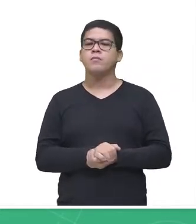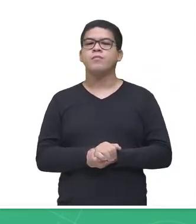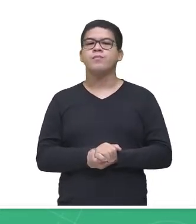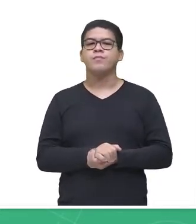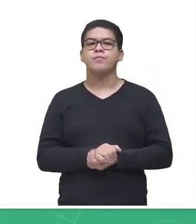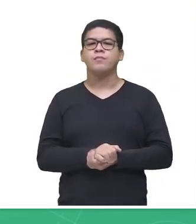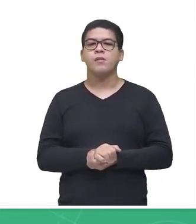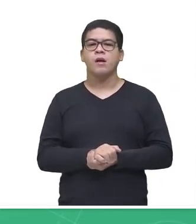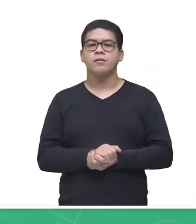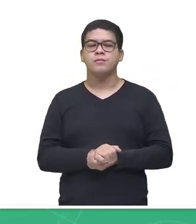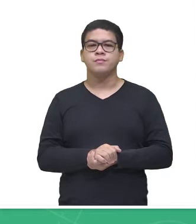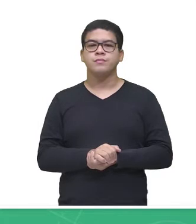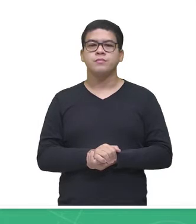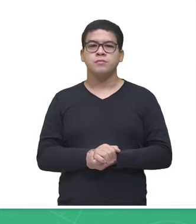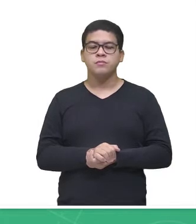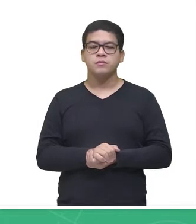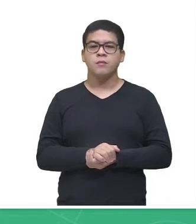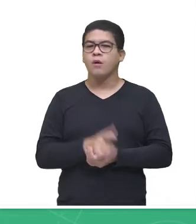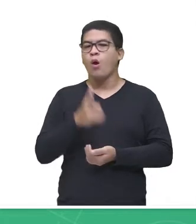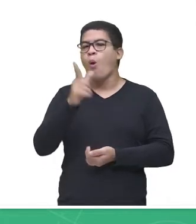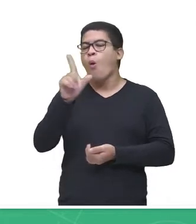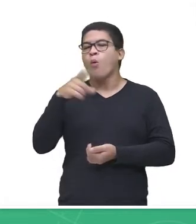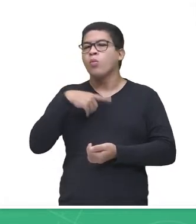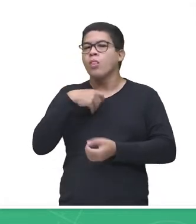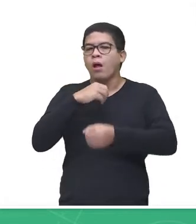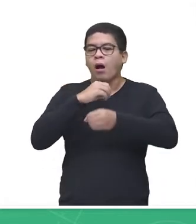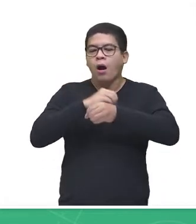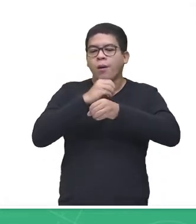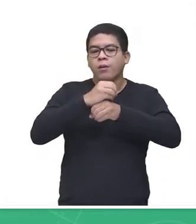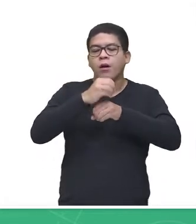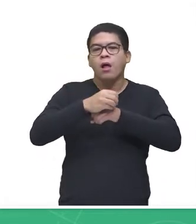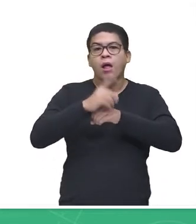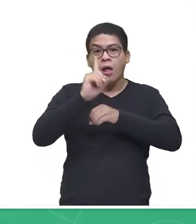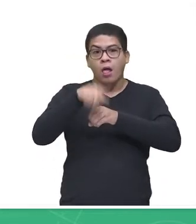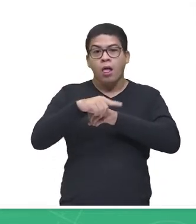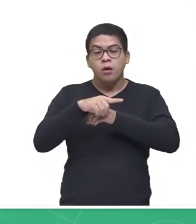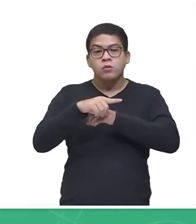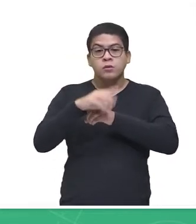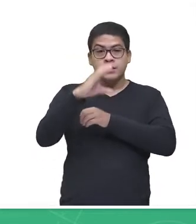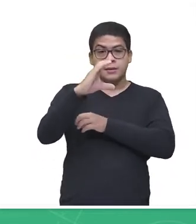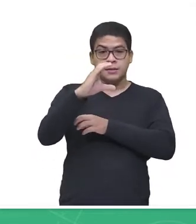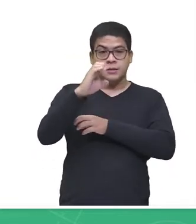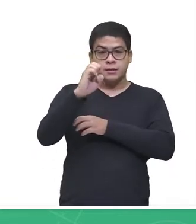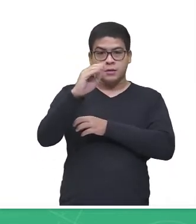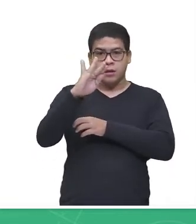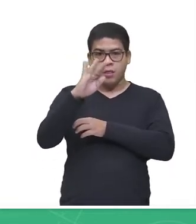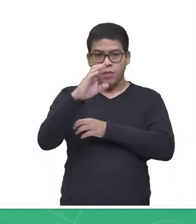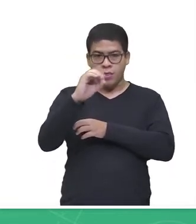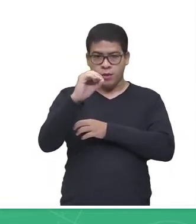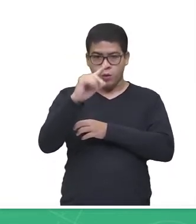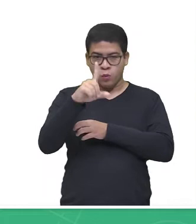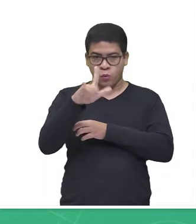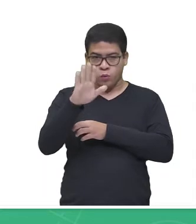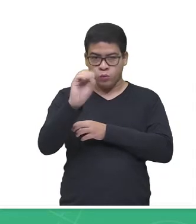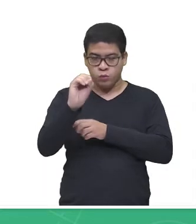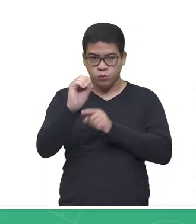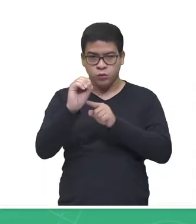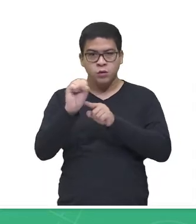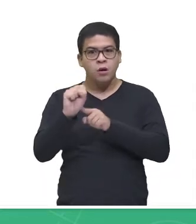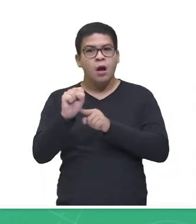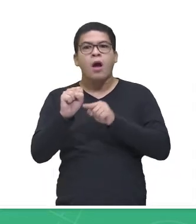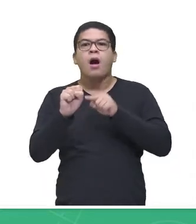A próxima organela que a gente vai observar são os centríolos. Olha só, os centríolos, eles não